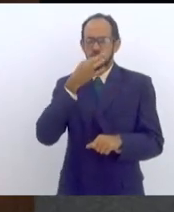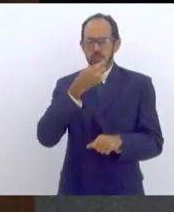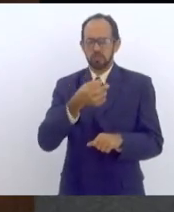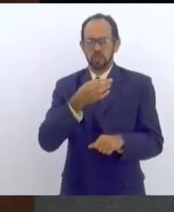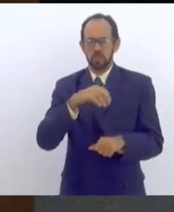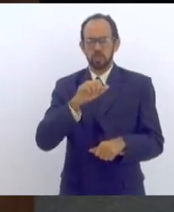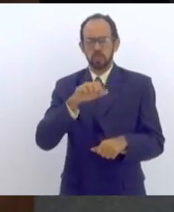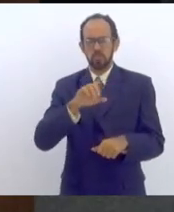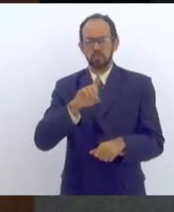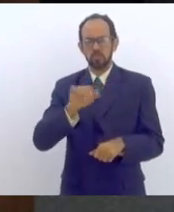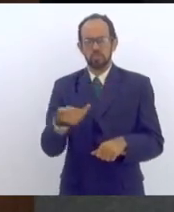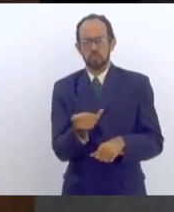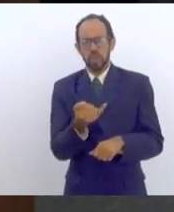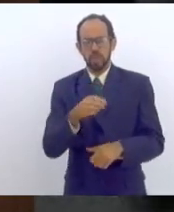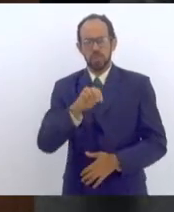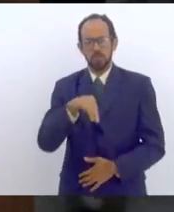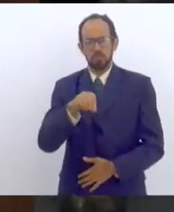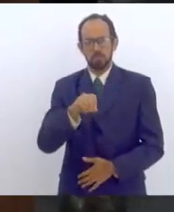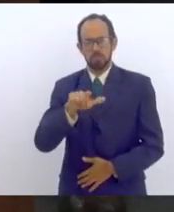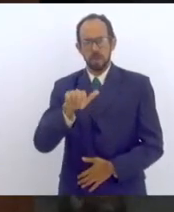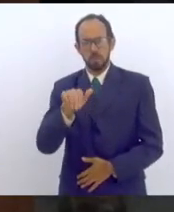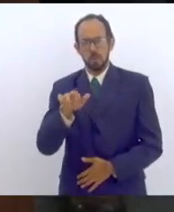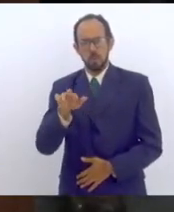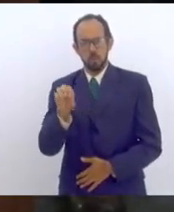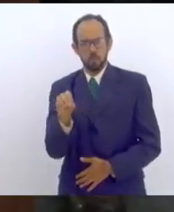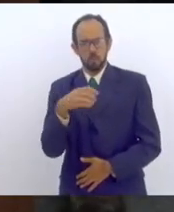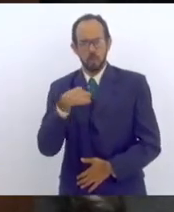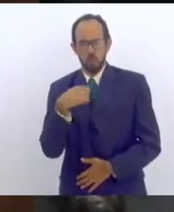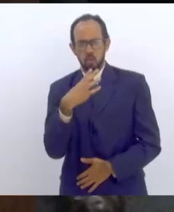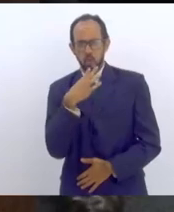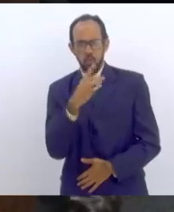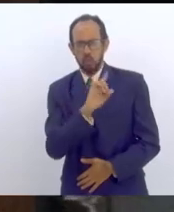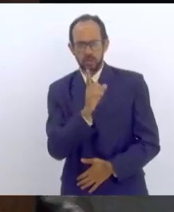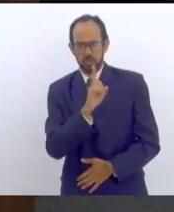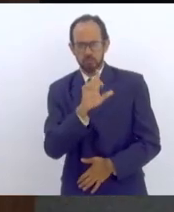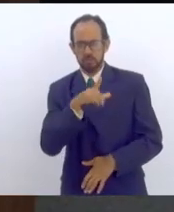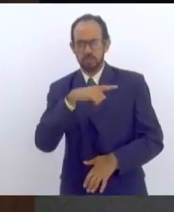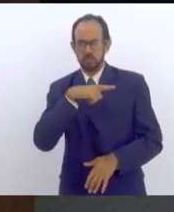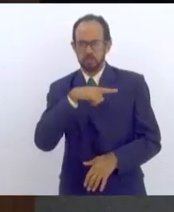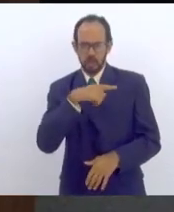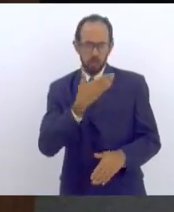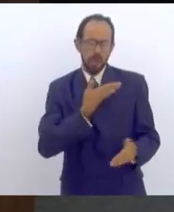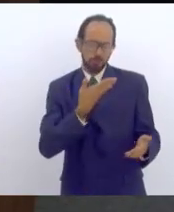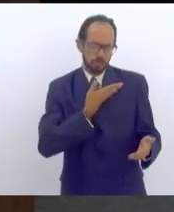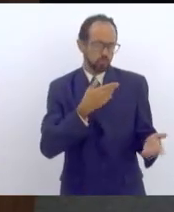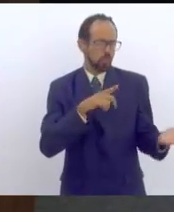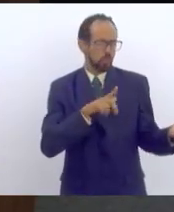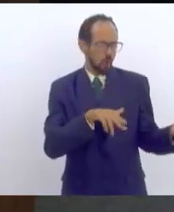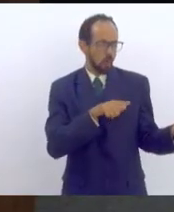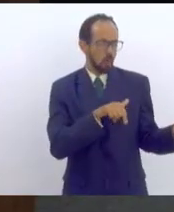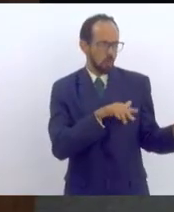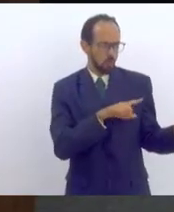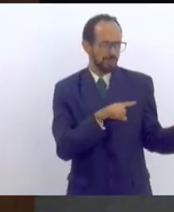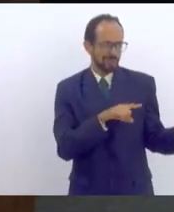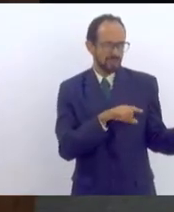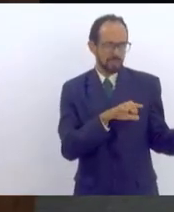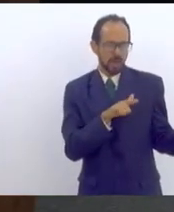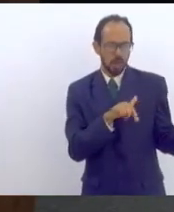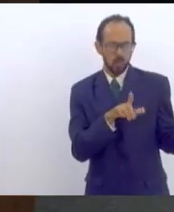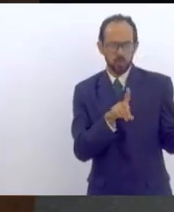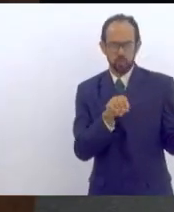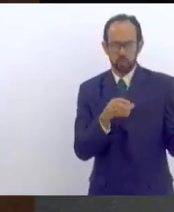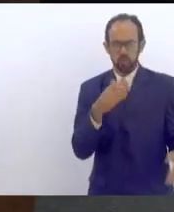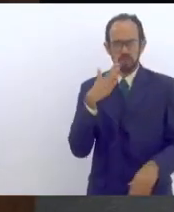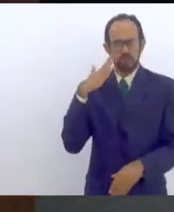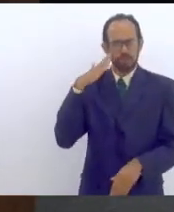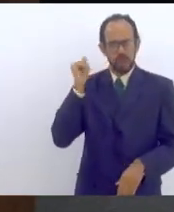Malboro, que eu não conheço, mas eu tenho amigos, como o Luiz Cláudio, que conhece, convive com ele e sabe da